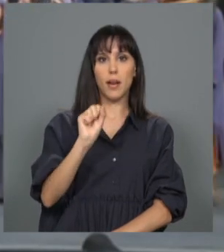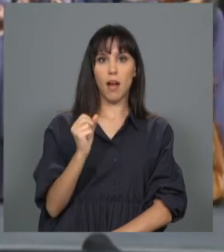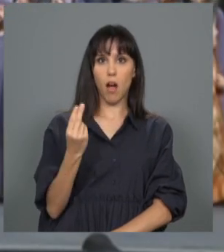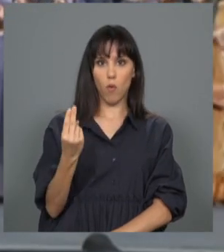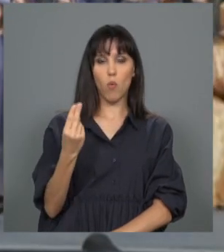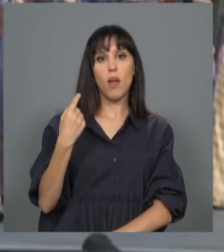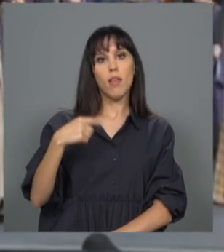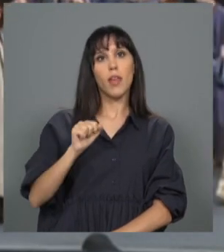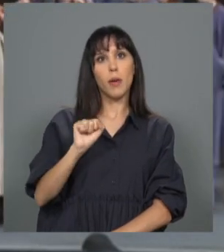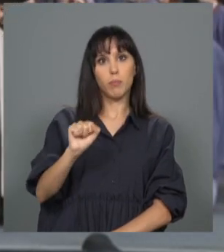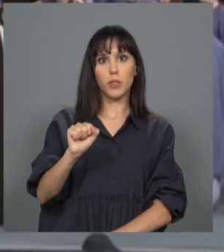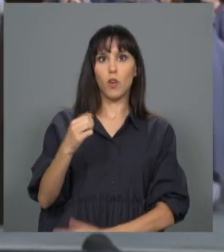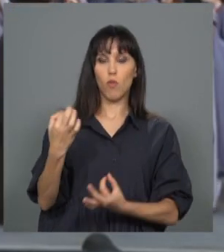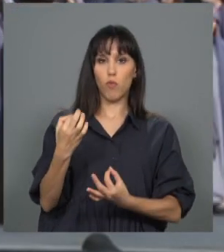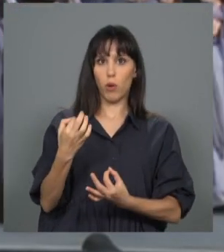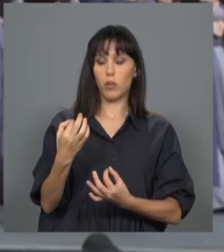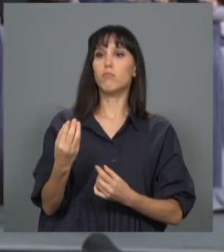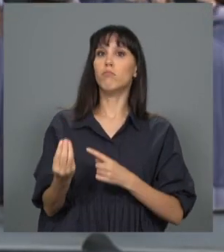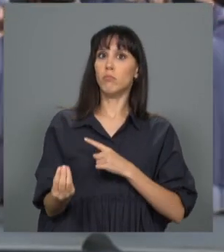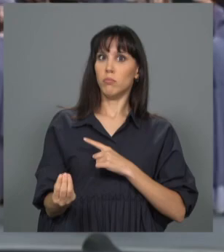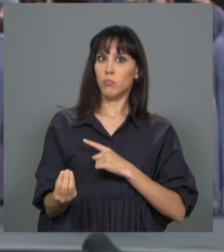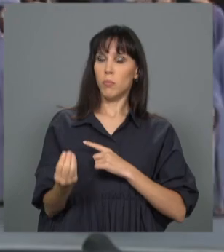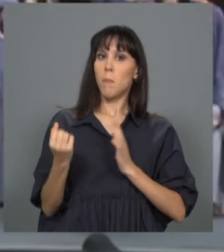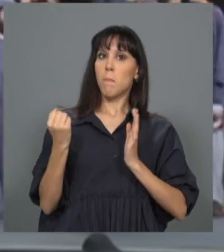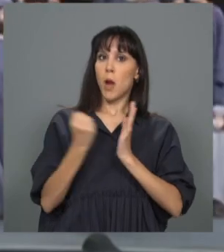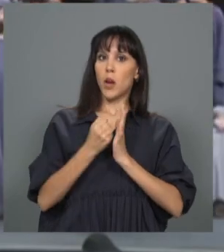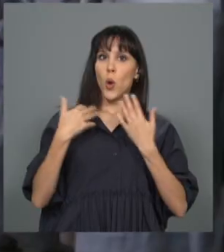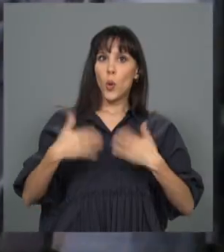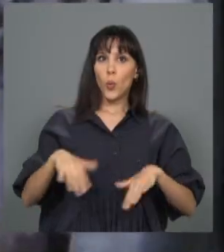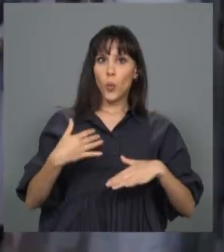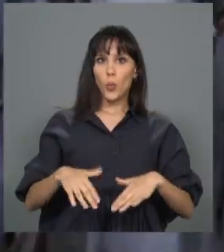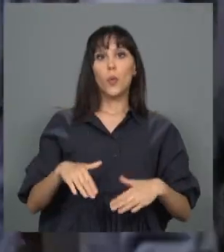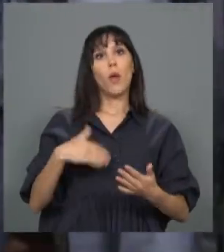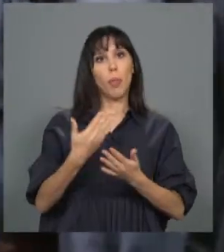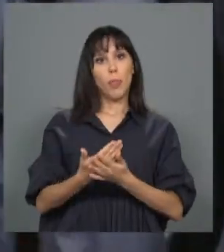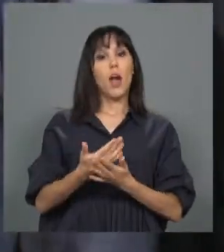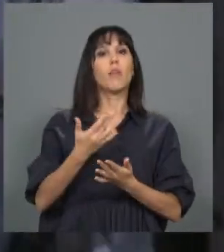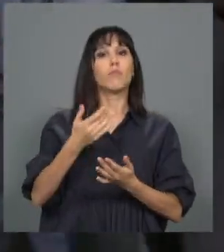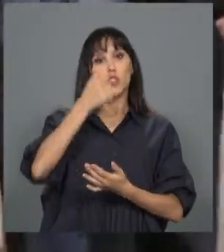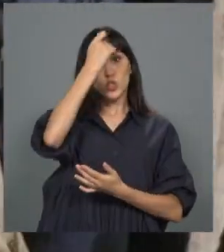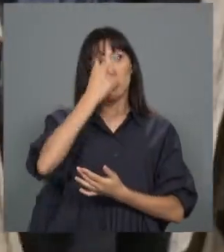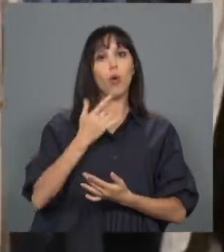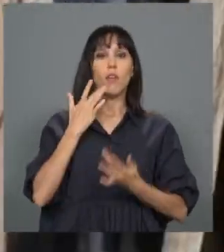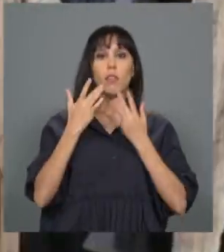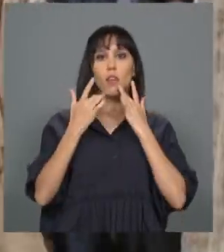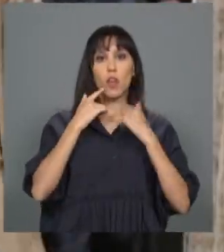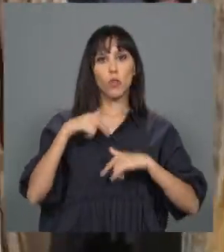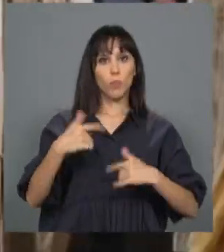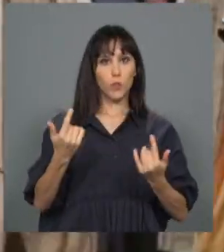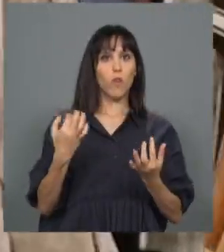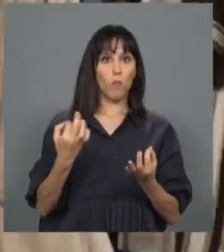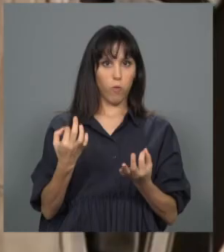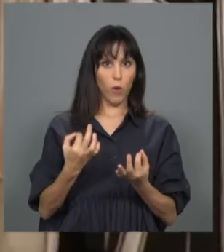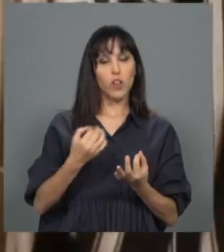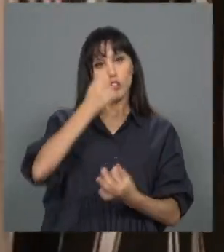tem a sua marca distintiva nesta representação da Paixão de Jesus. A aldeia